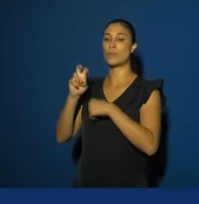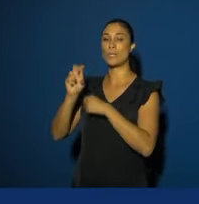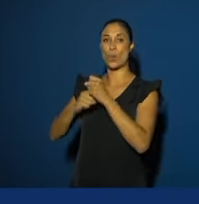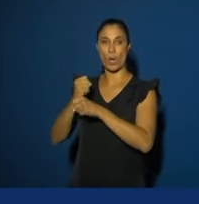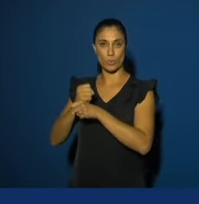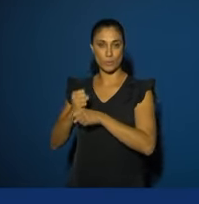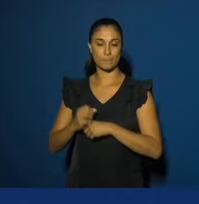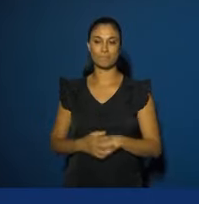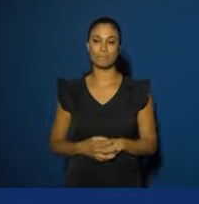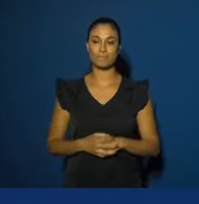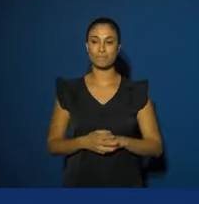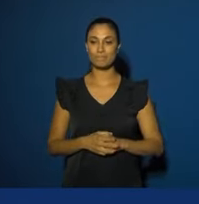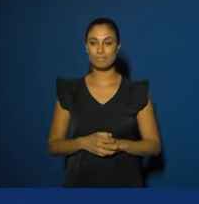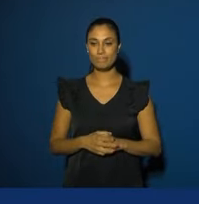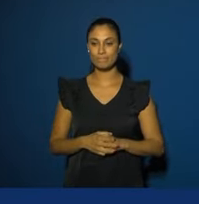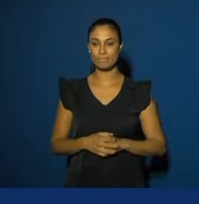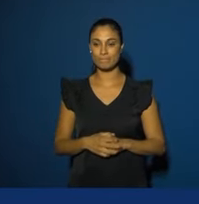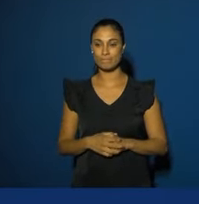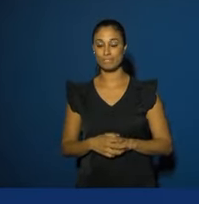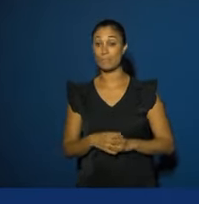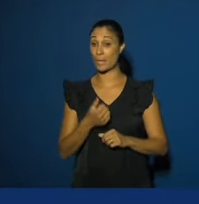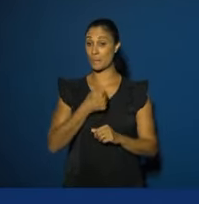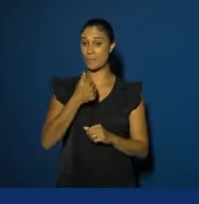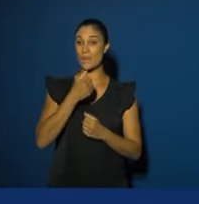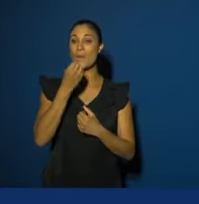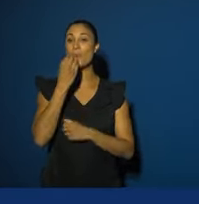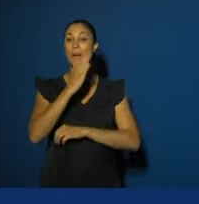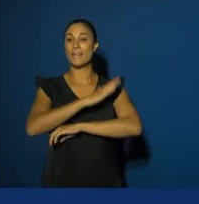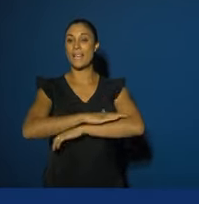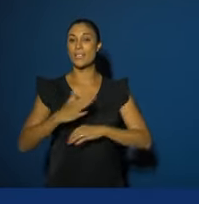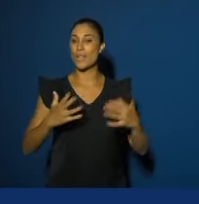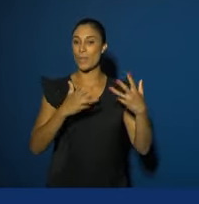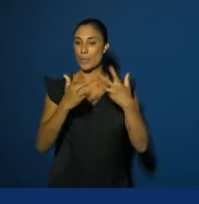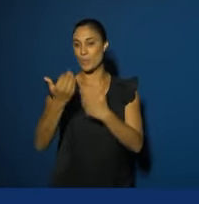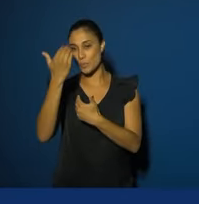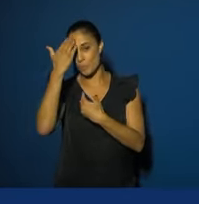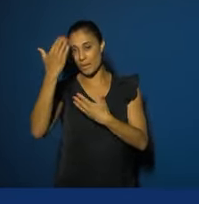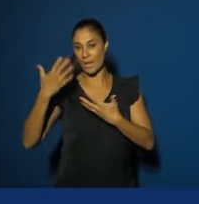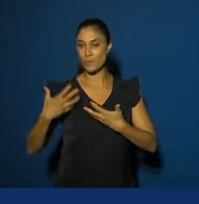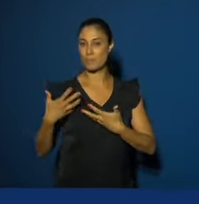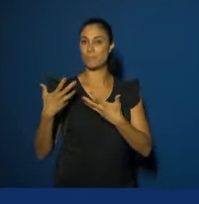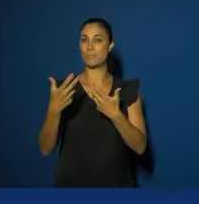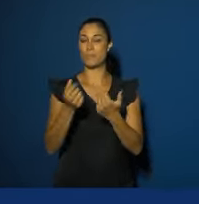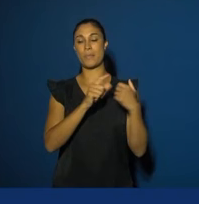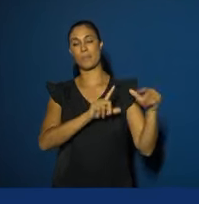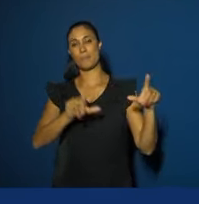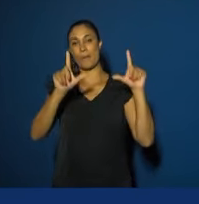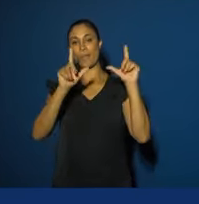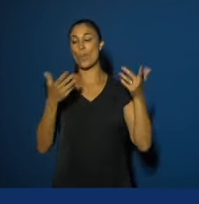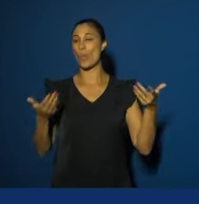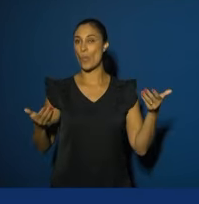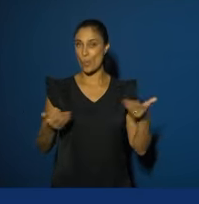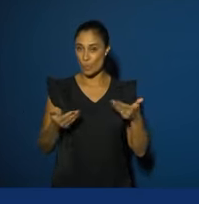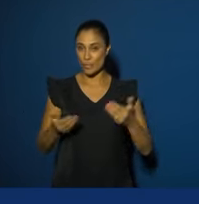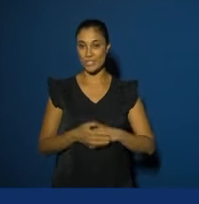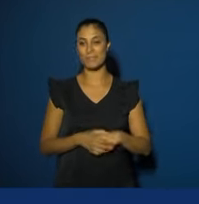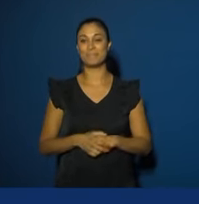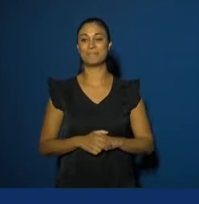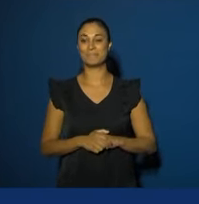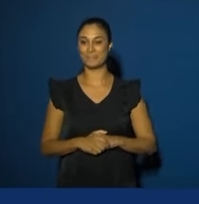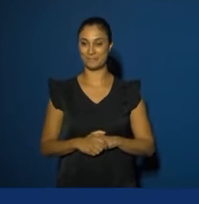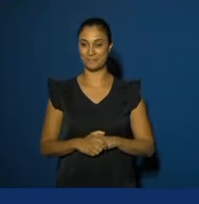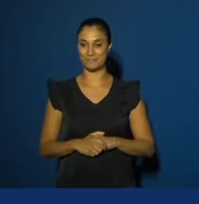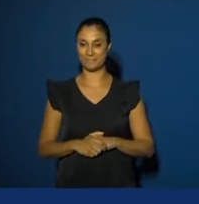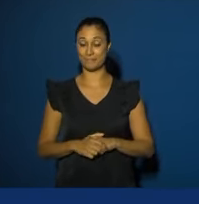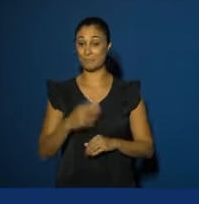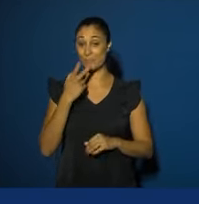anos bem primeiro Boa tarde a todos Muito obrigado aqui pelo convite de estar no painel eh falei assim o